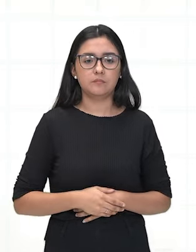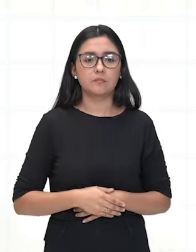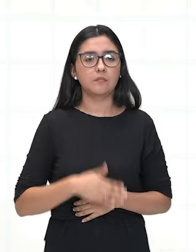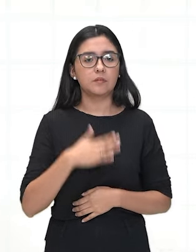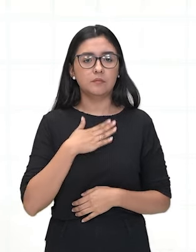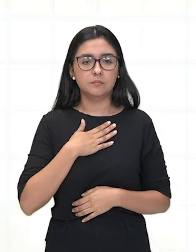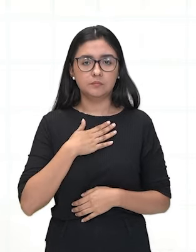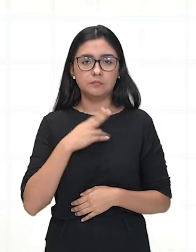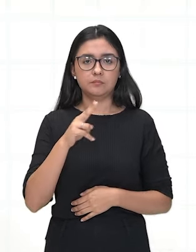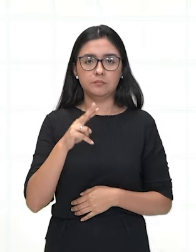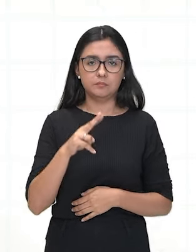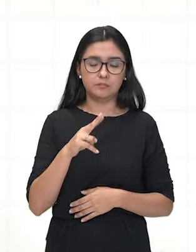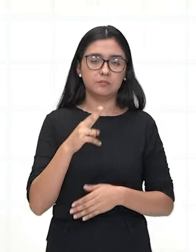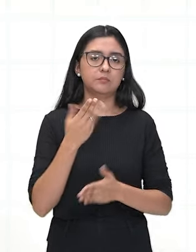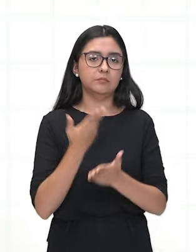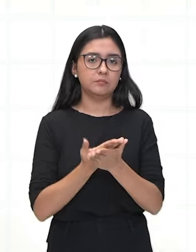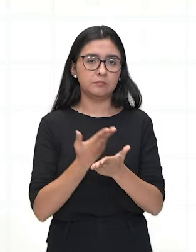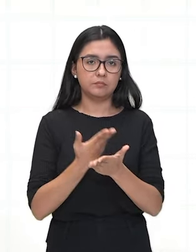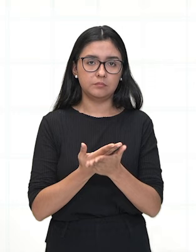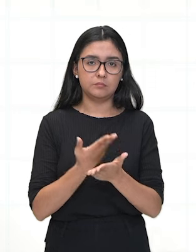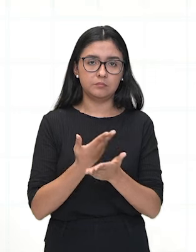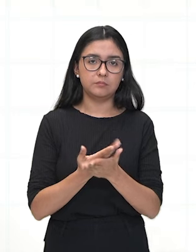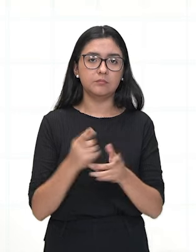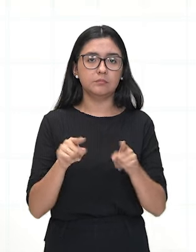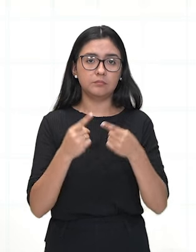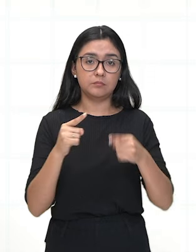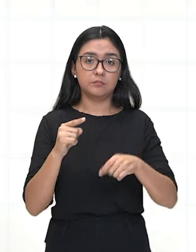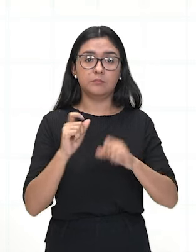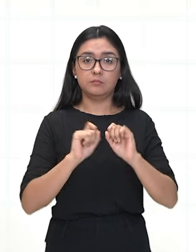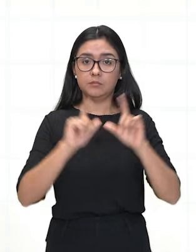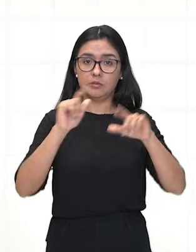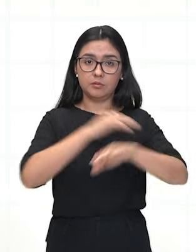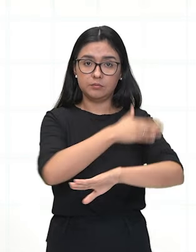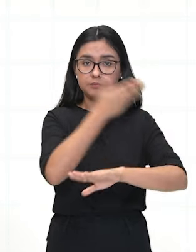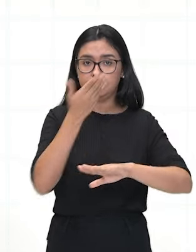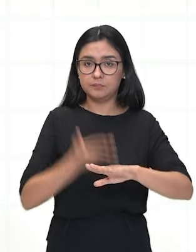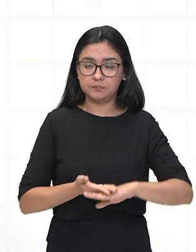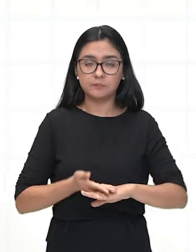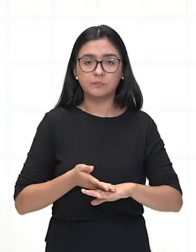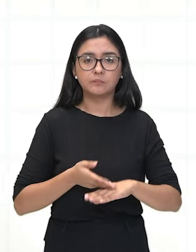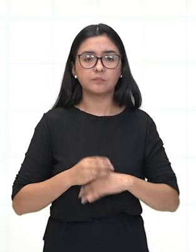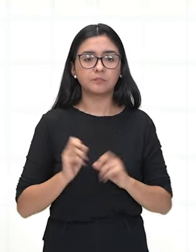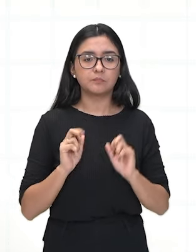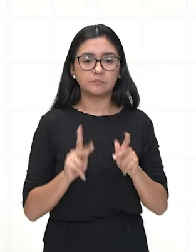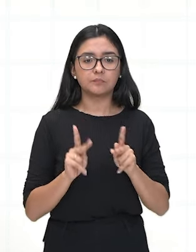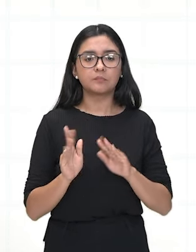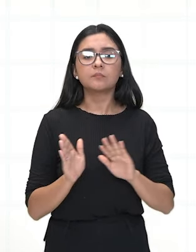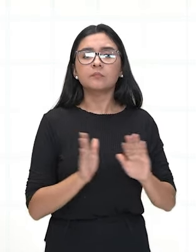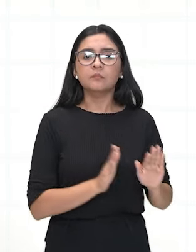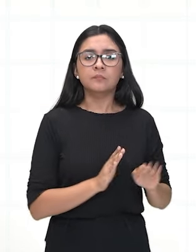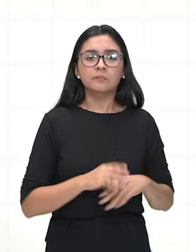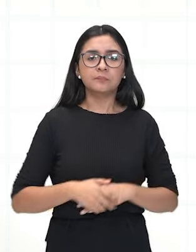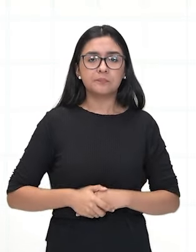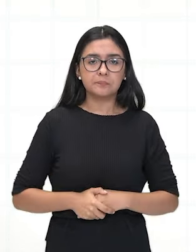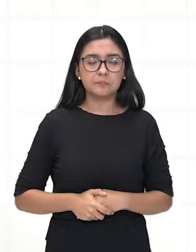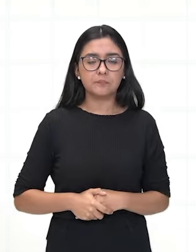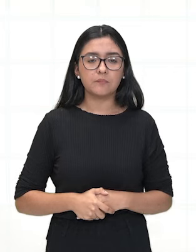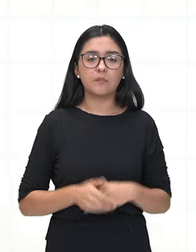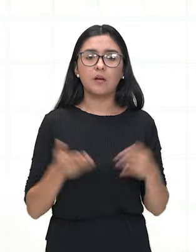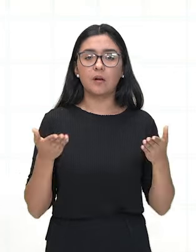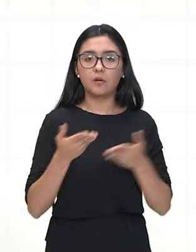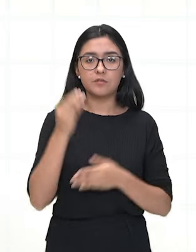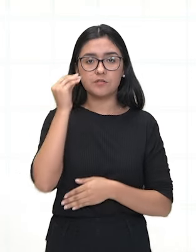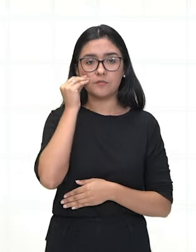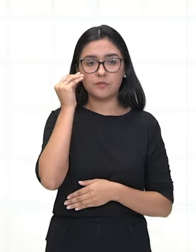studying music a manhã toda Ok vamos ver um pouquinho mais